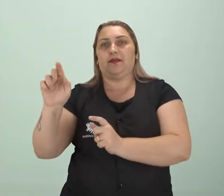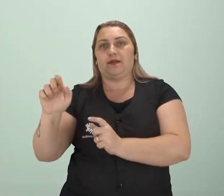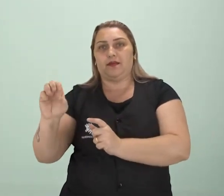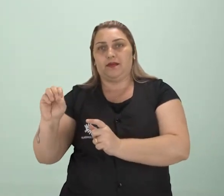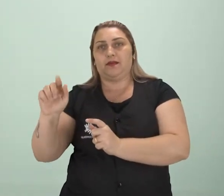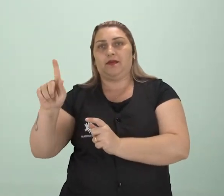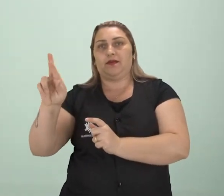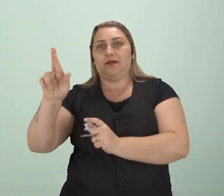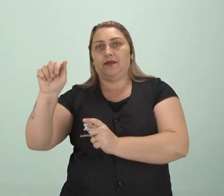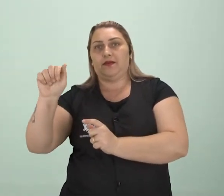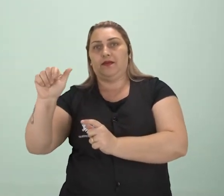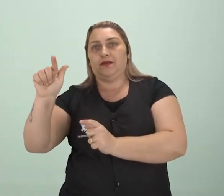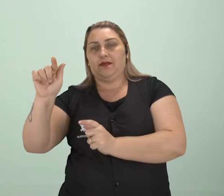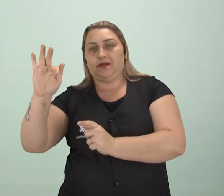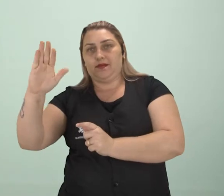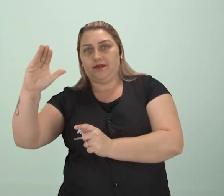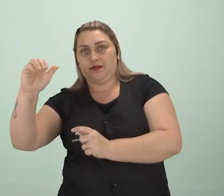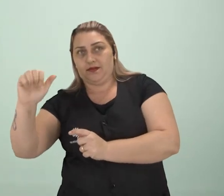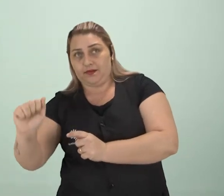de palavras são as